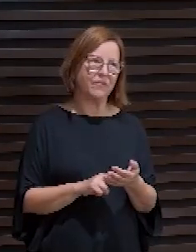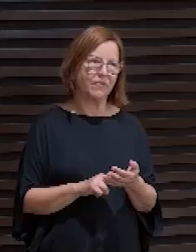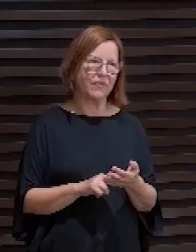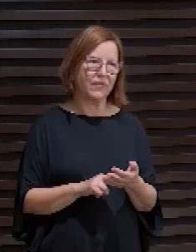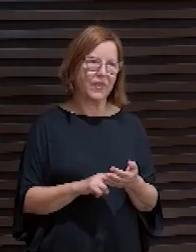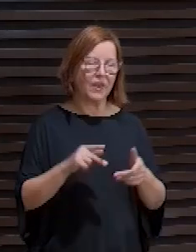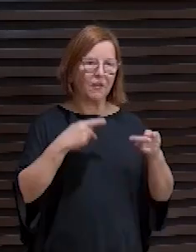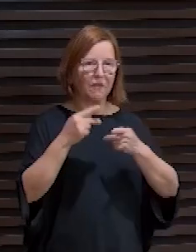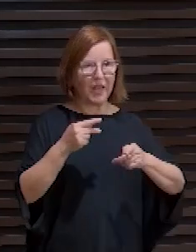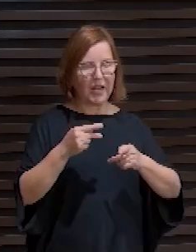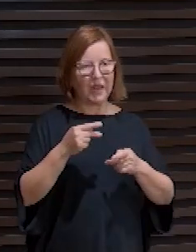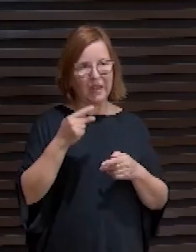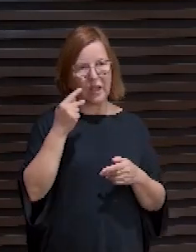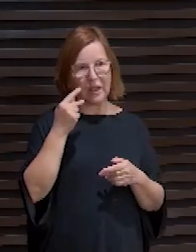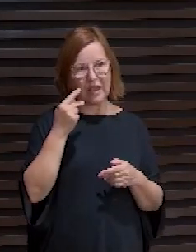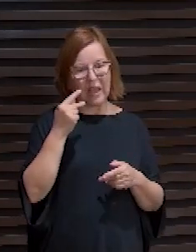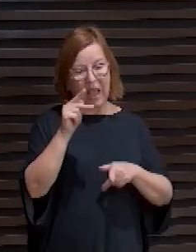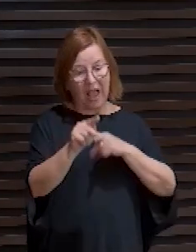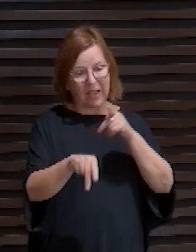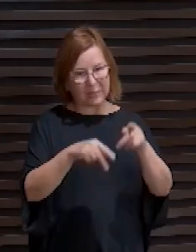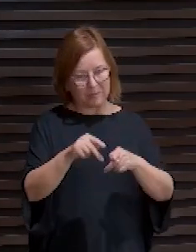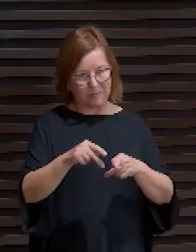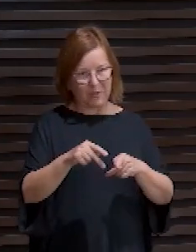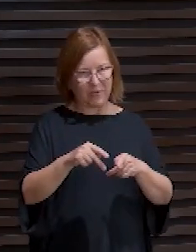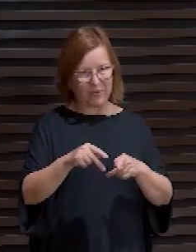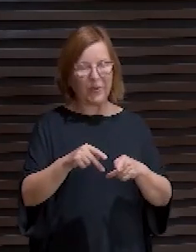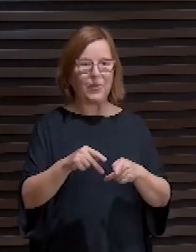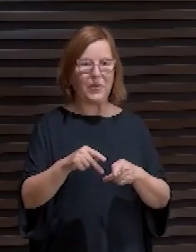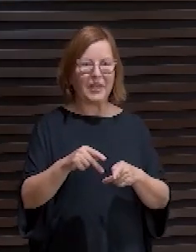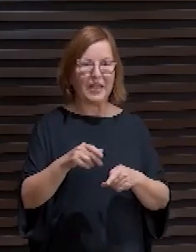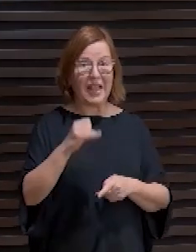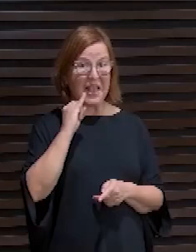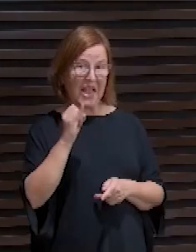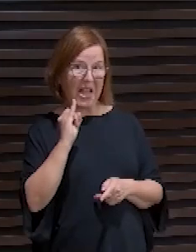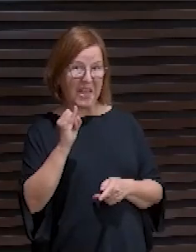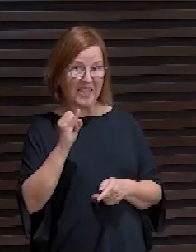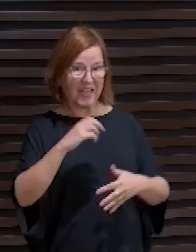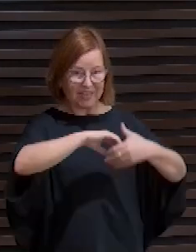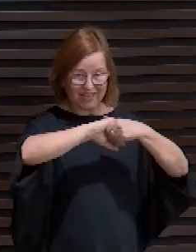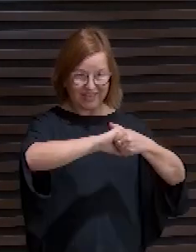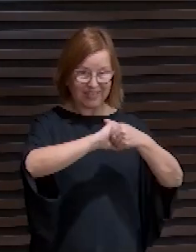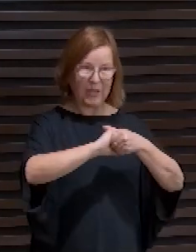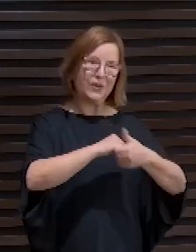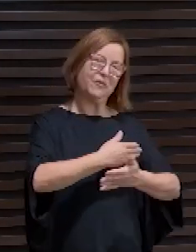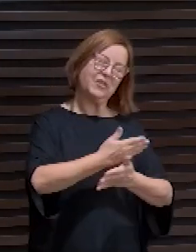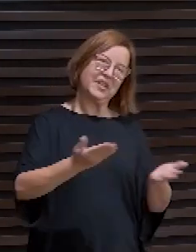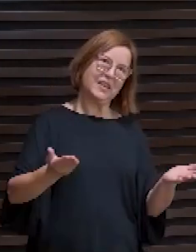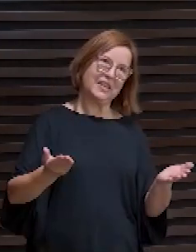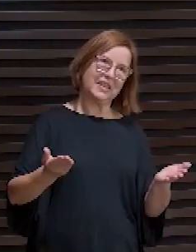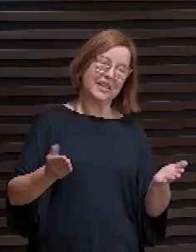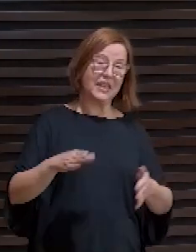são da Itália vos saúdam. A frase em si poderia significar que a carta foi escrita